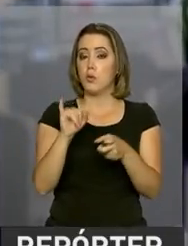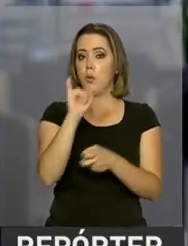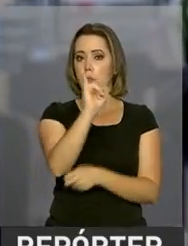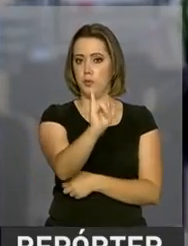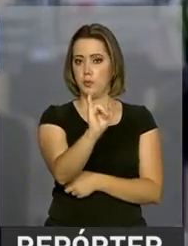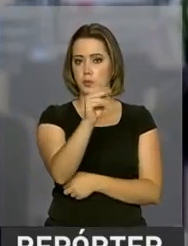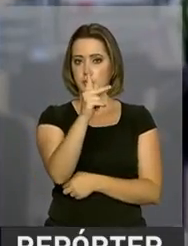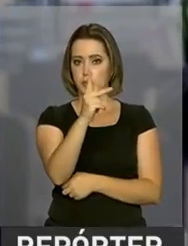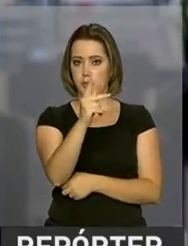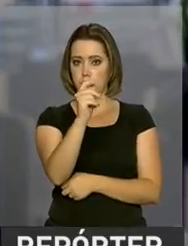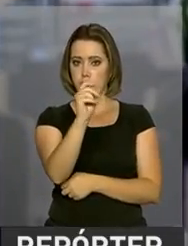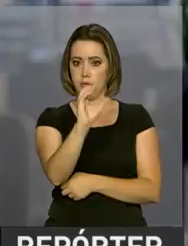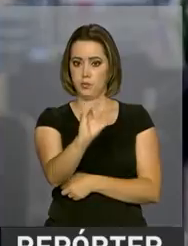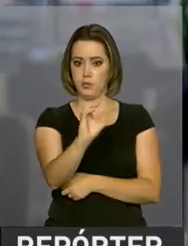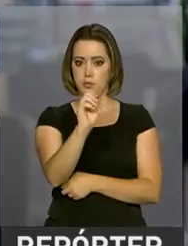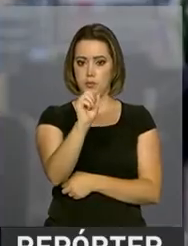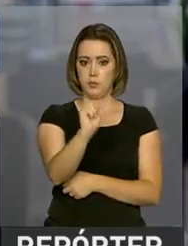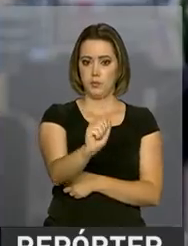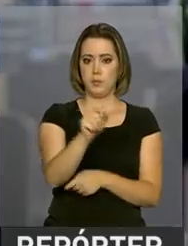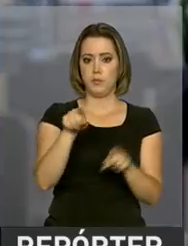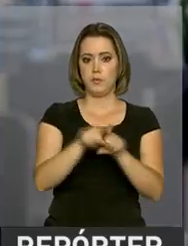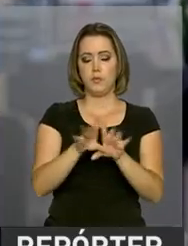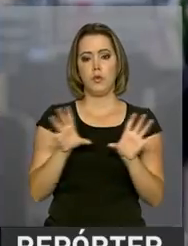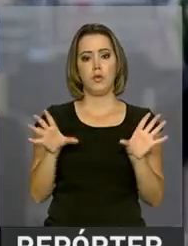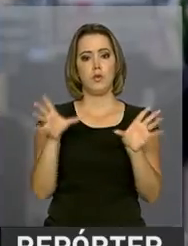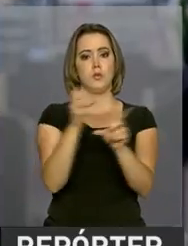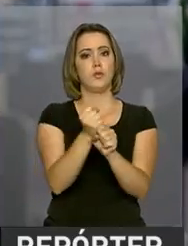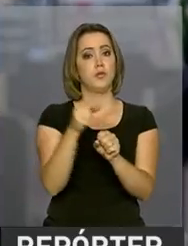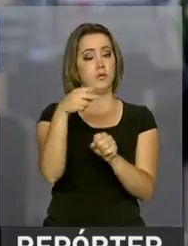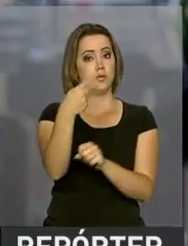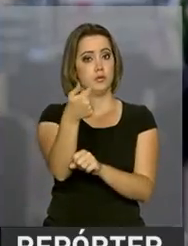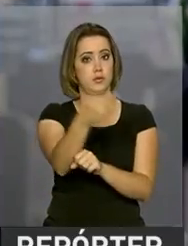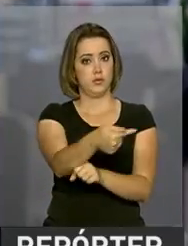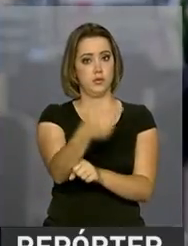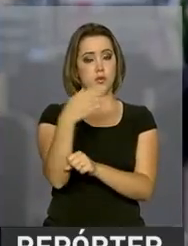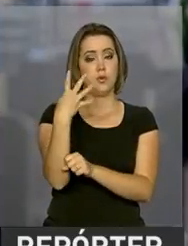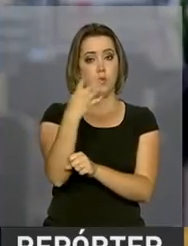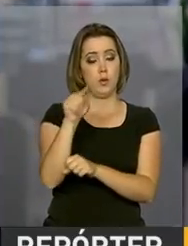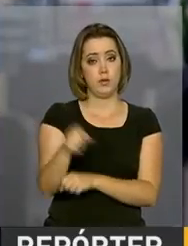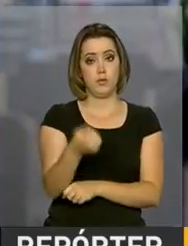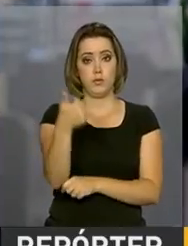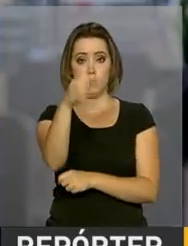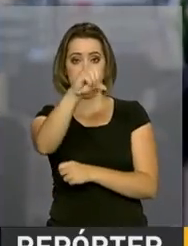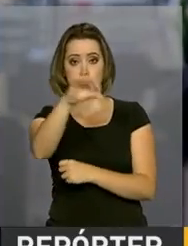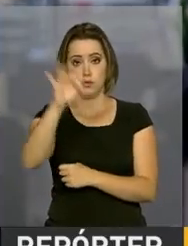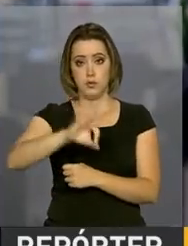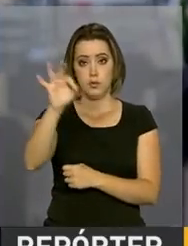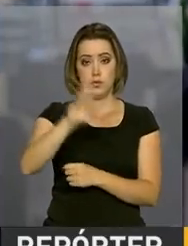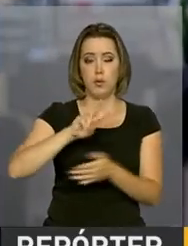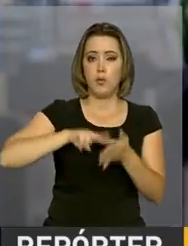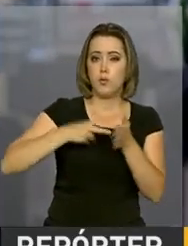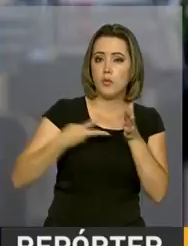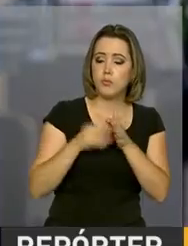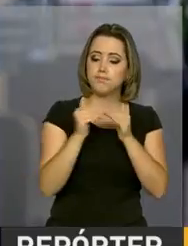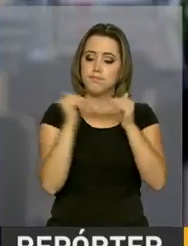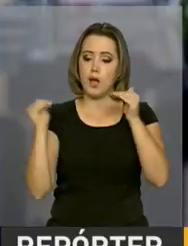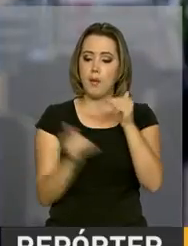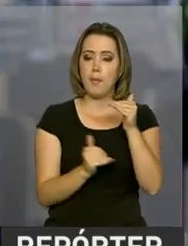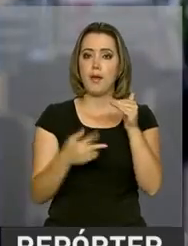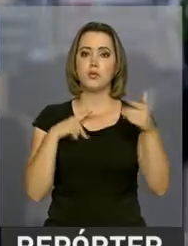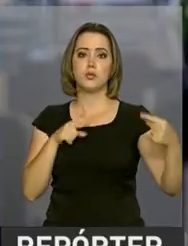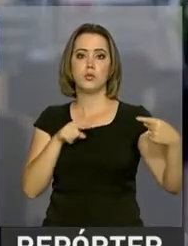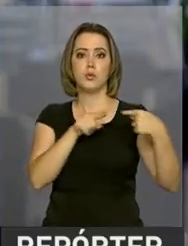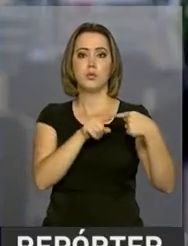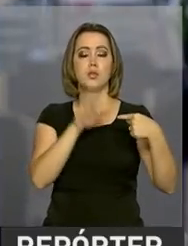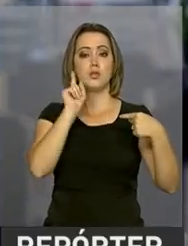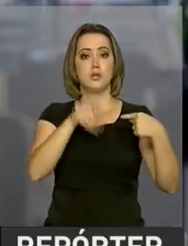preços ao consumidor amplo o ipc a fest 2017 em 4,19 processo portanto abaixo da meta do governo que